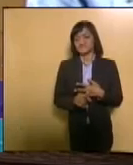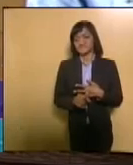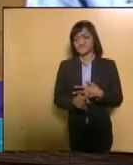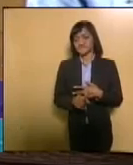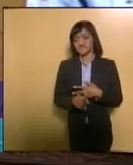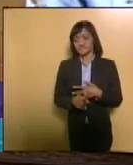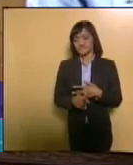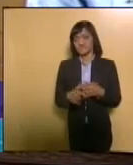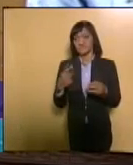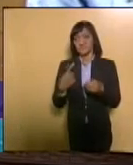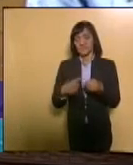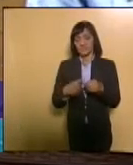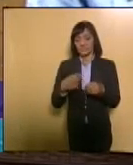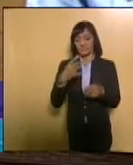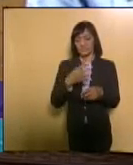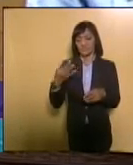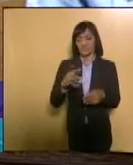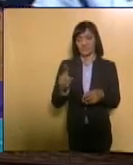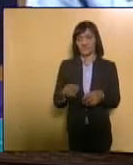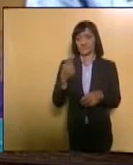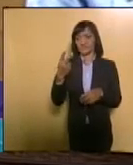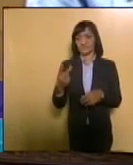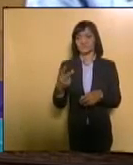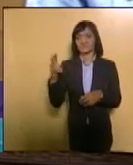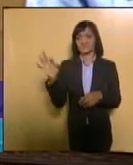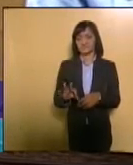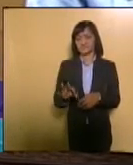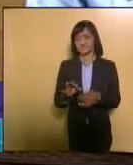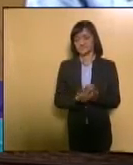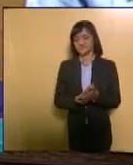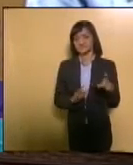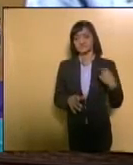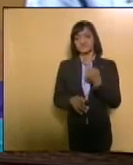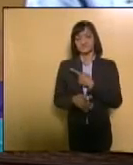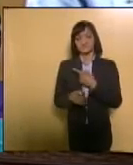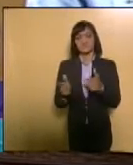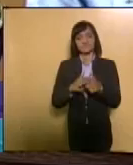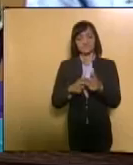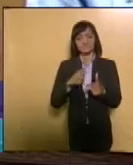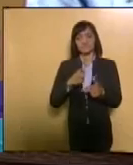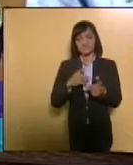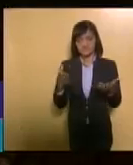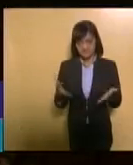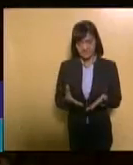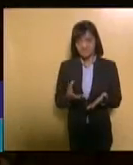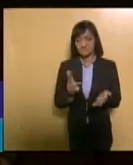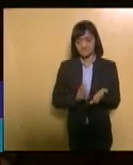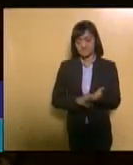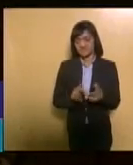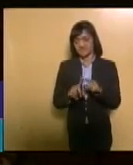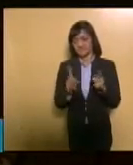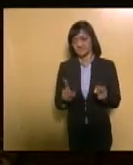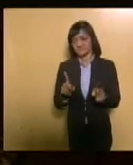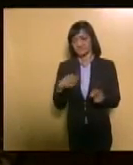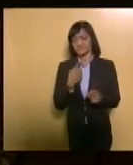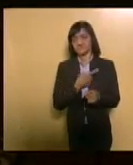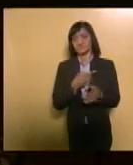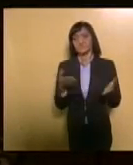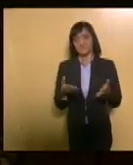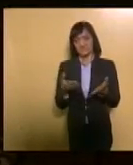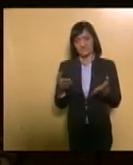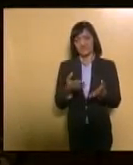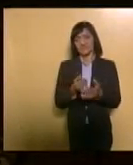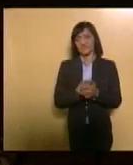de1 de 44,2 nós Ainda temos problema na região metropolitana temos agora estamos atacando no bom